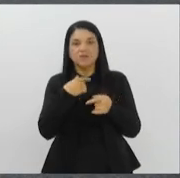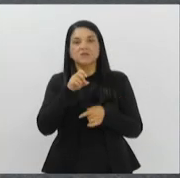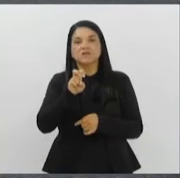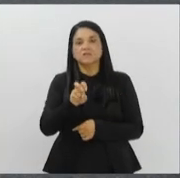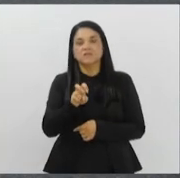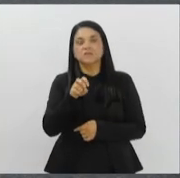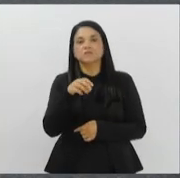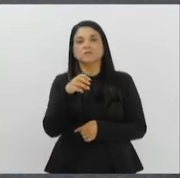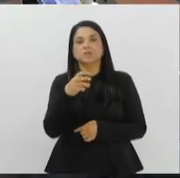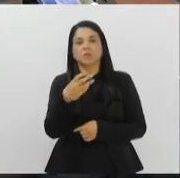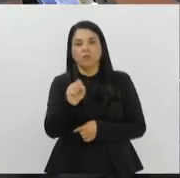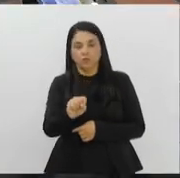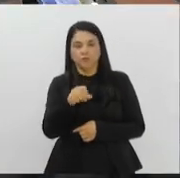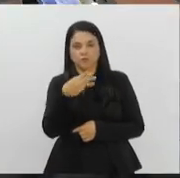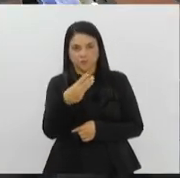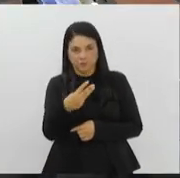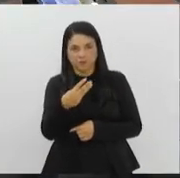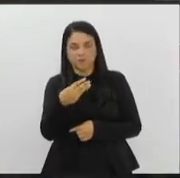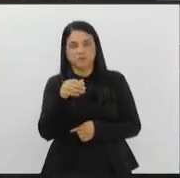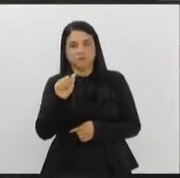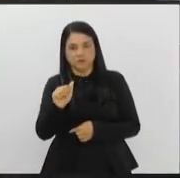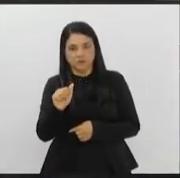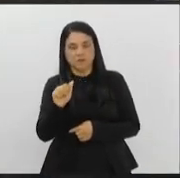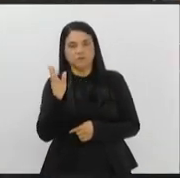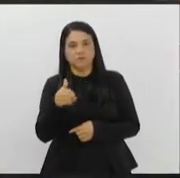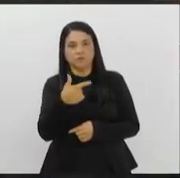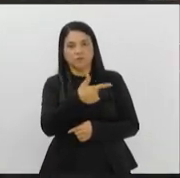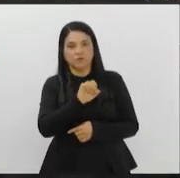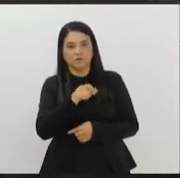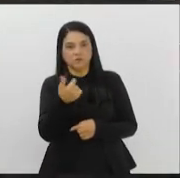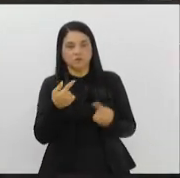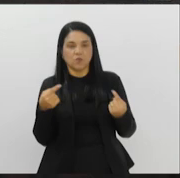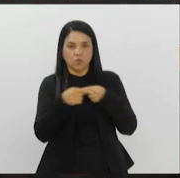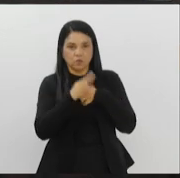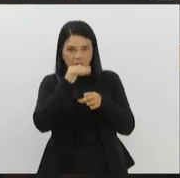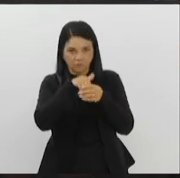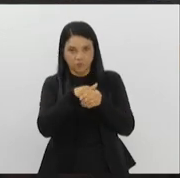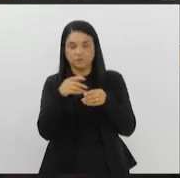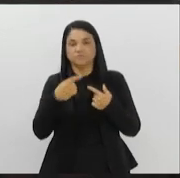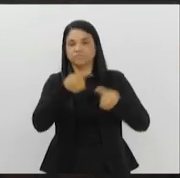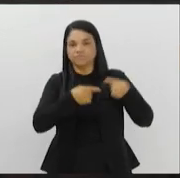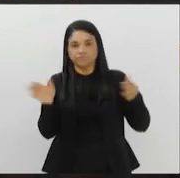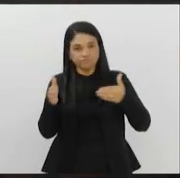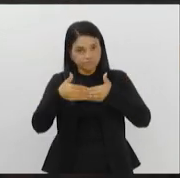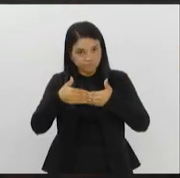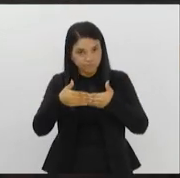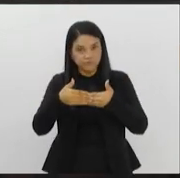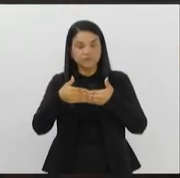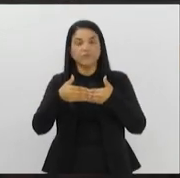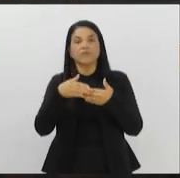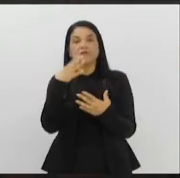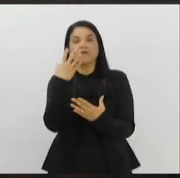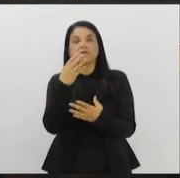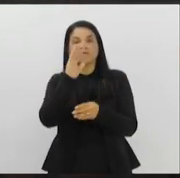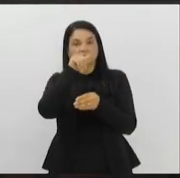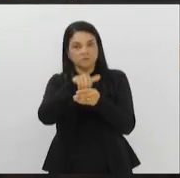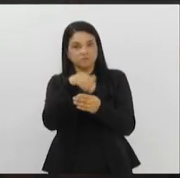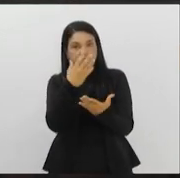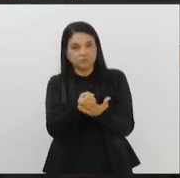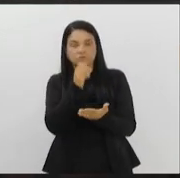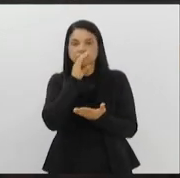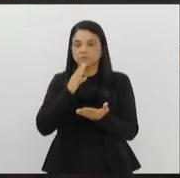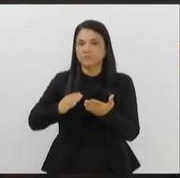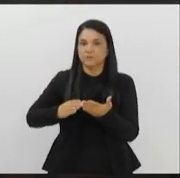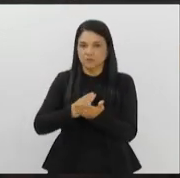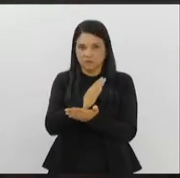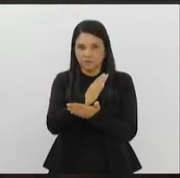582 de 2023. Contrário. Obrigado. Obrigado, deputada. Não havendo mais quem queira discutir, encerrada a discussão. Em votação, senhores que aprovam, permaneçam